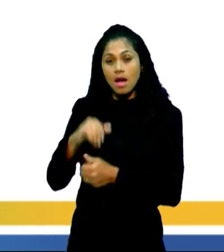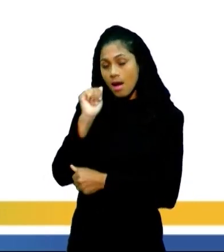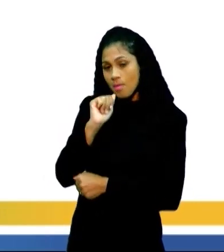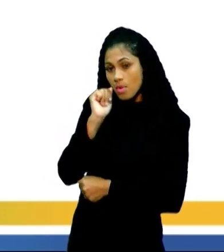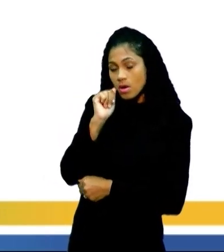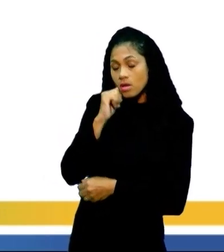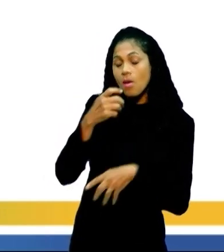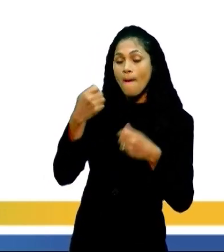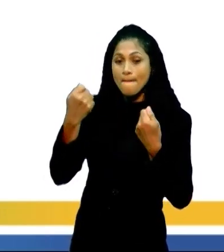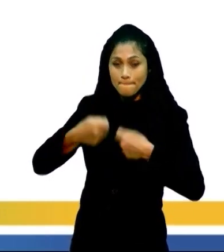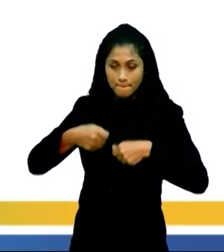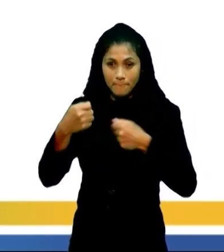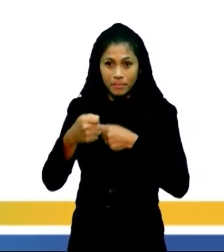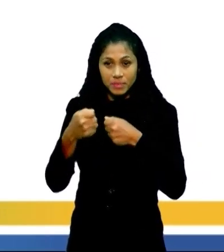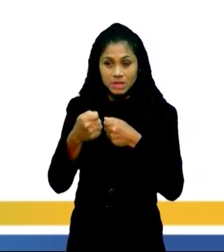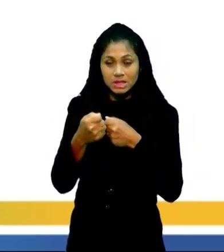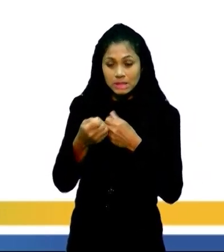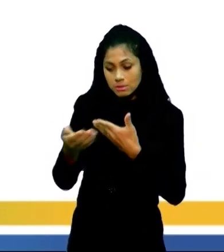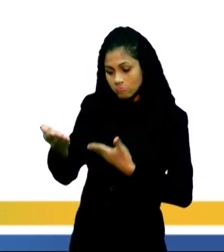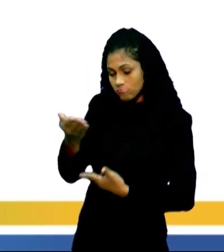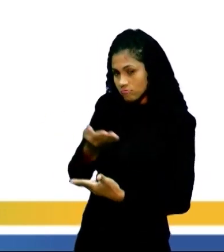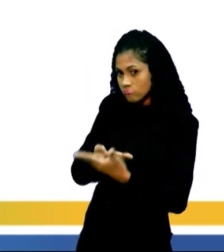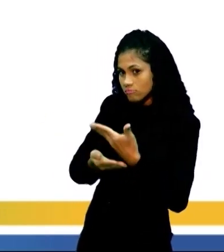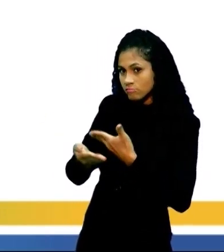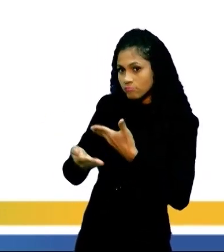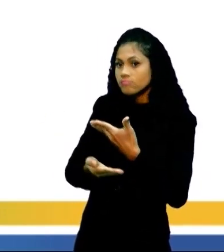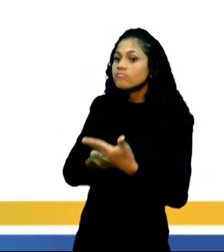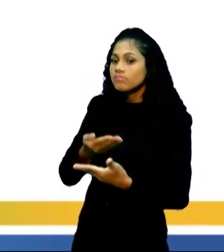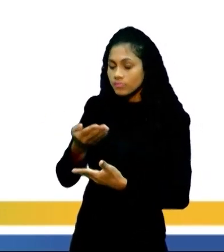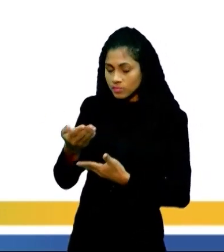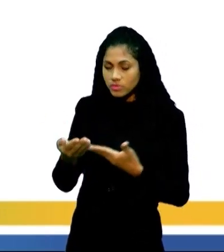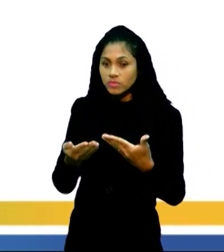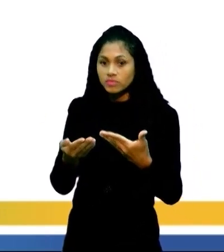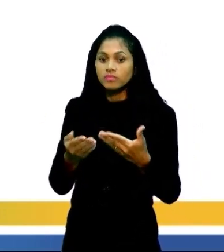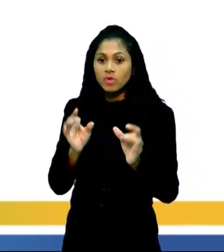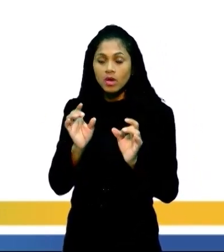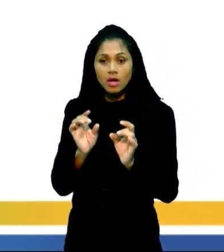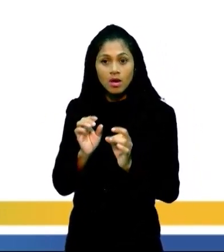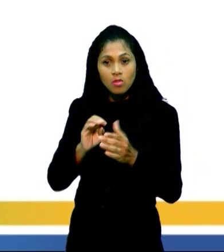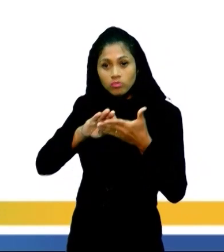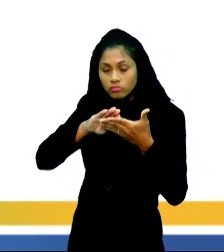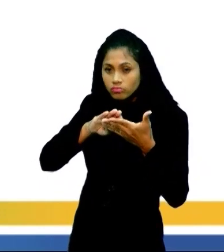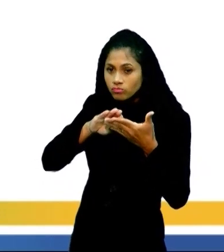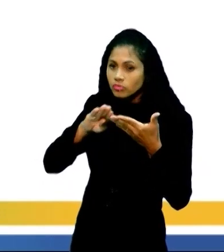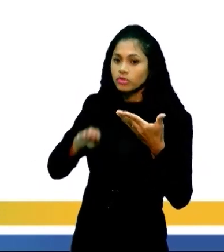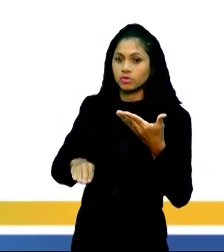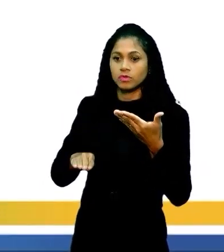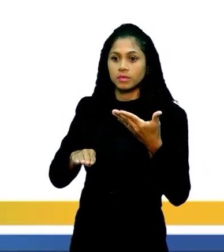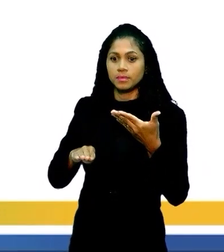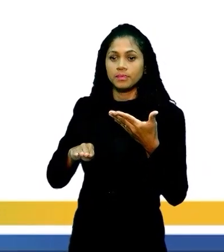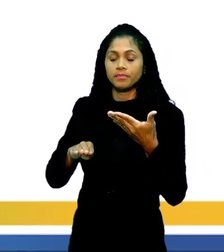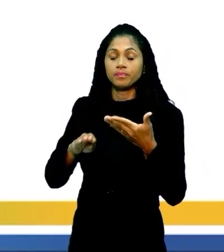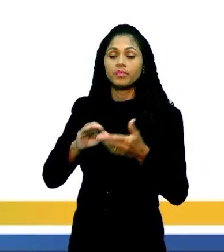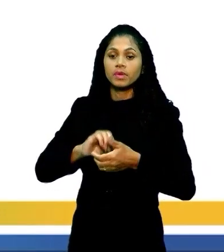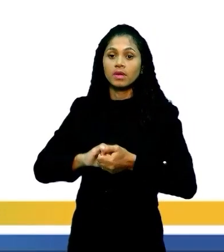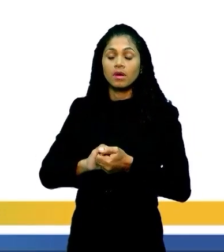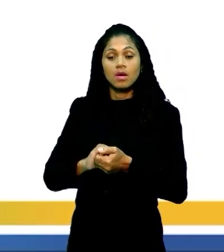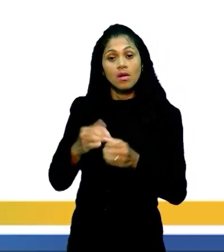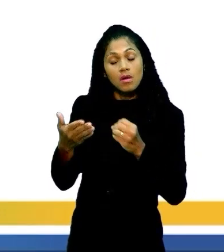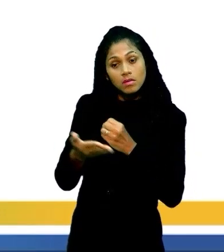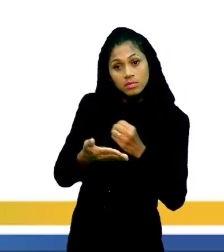com o fornecedor de amendoim. Nas condições estabelecidas, o novo valor do